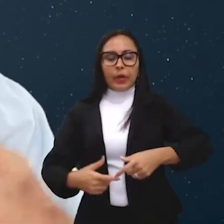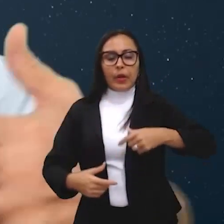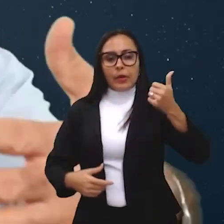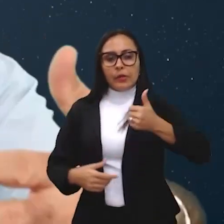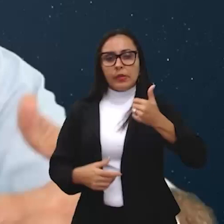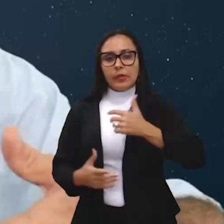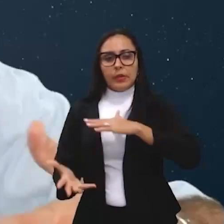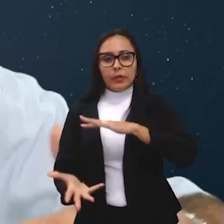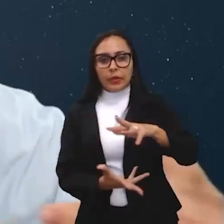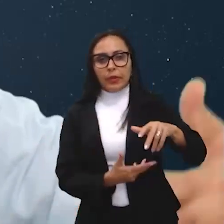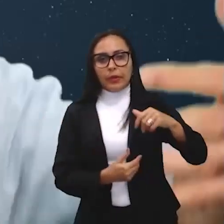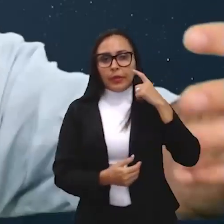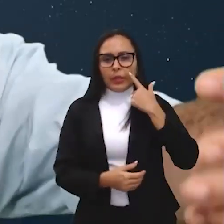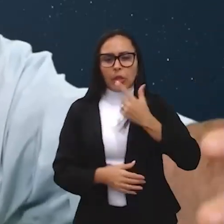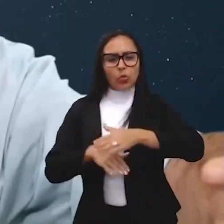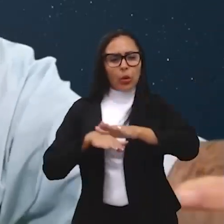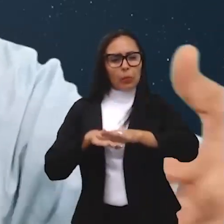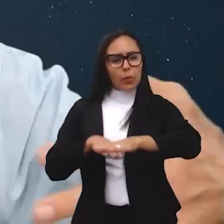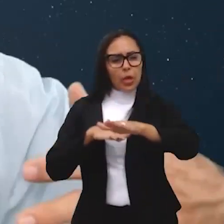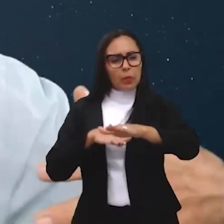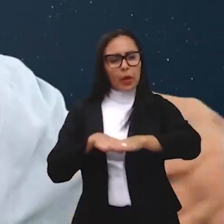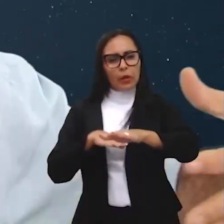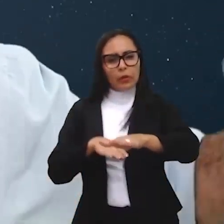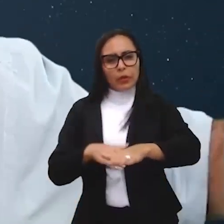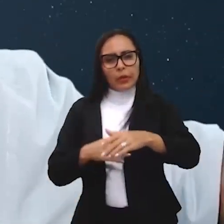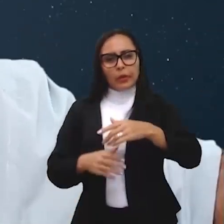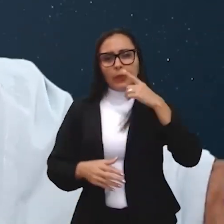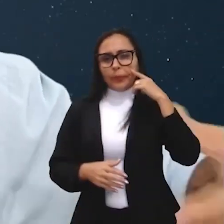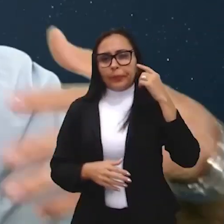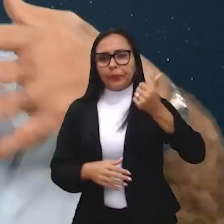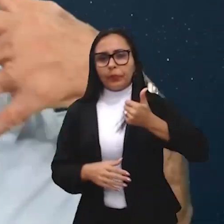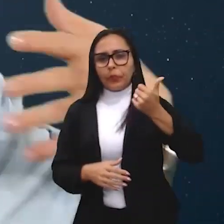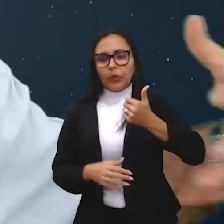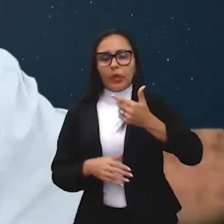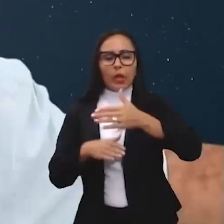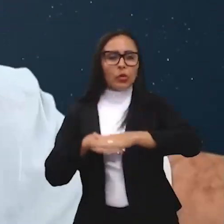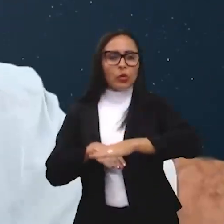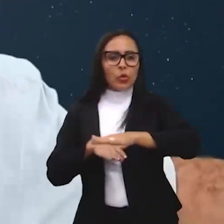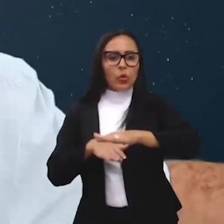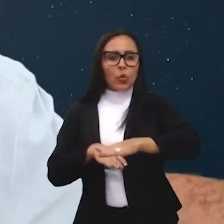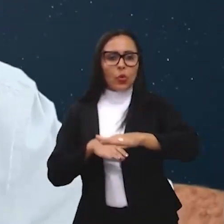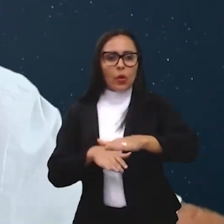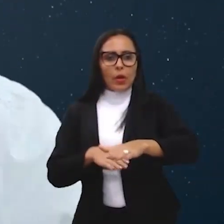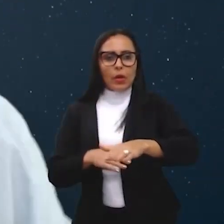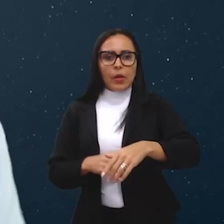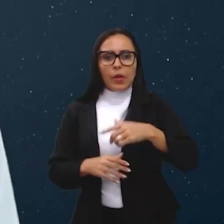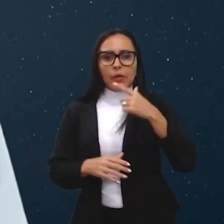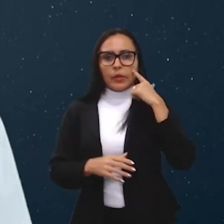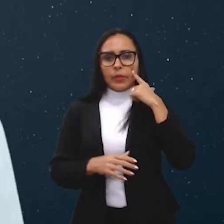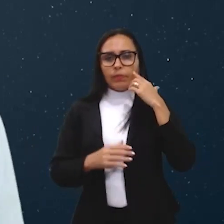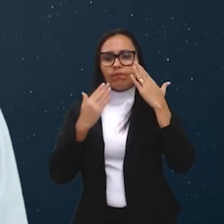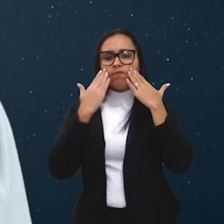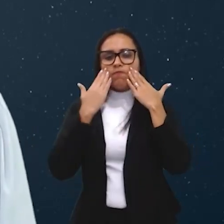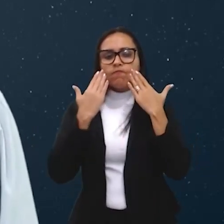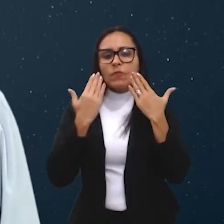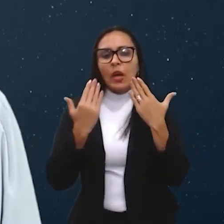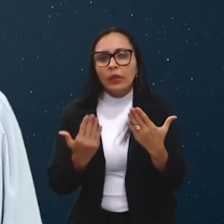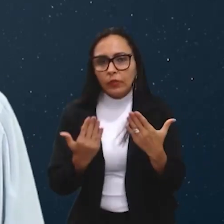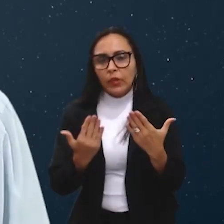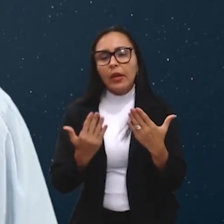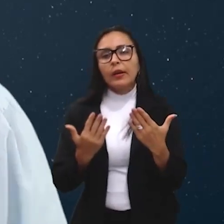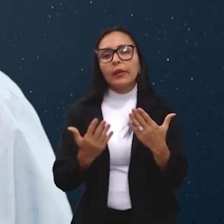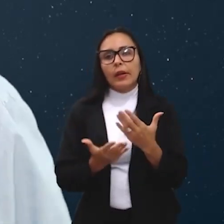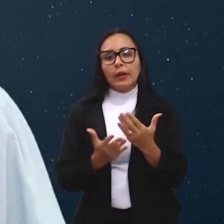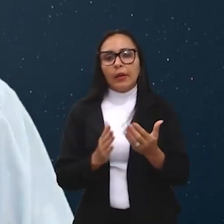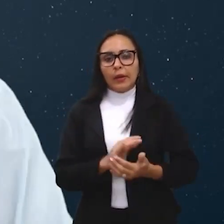iam na frente, que iam adiante, né? A primeira tropa que dava a cara de início para a luta,